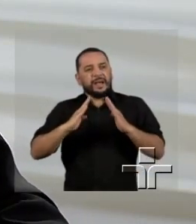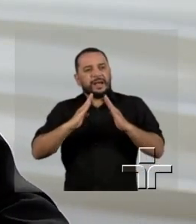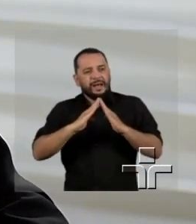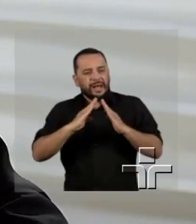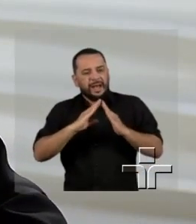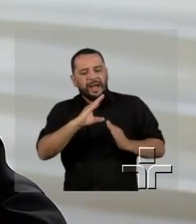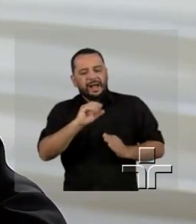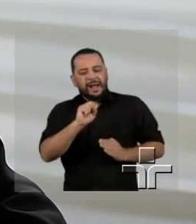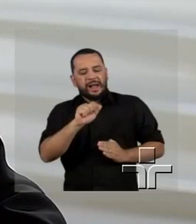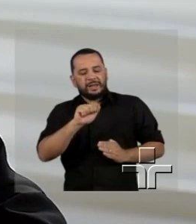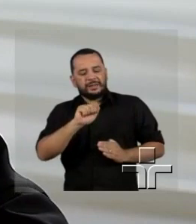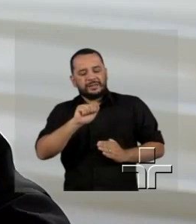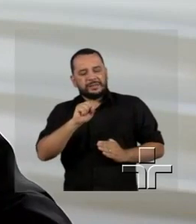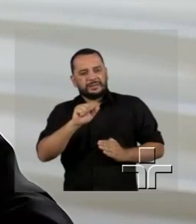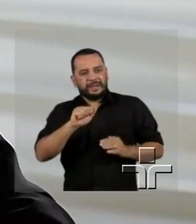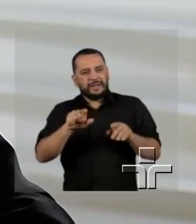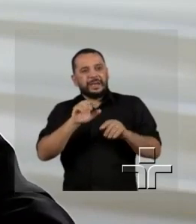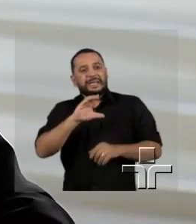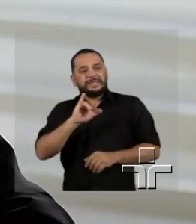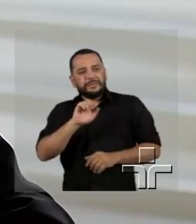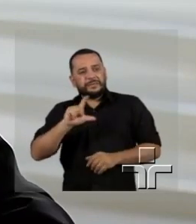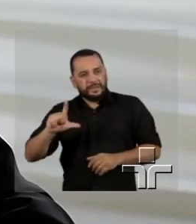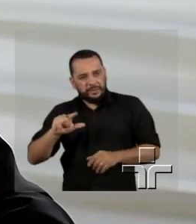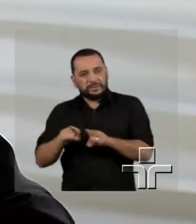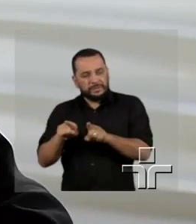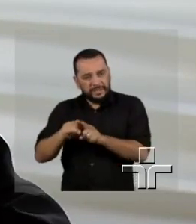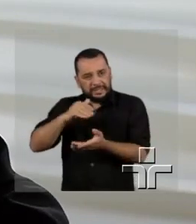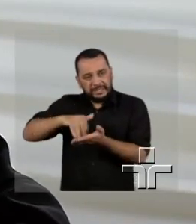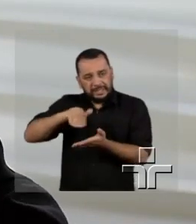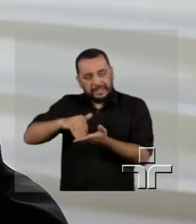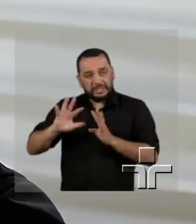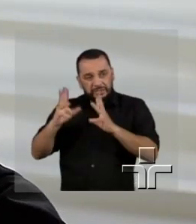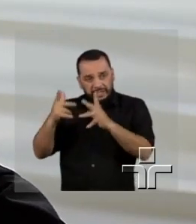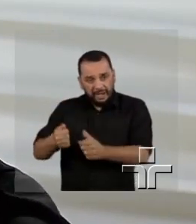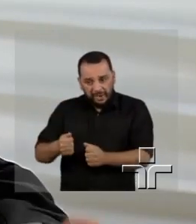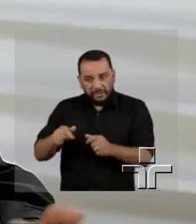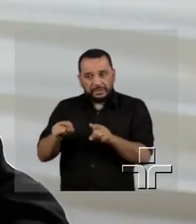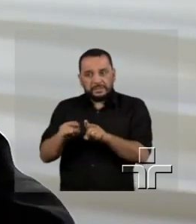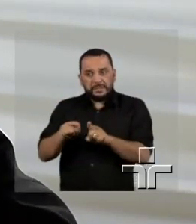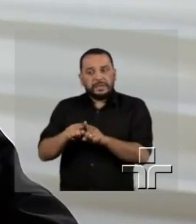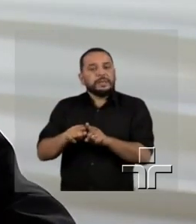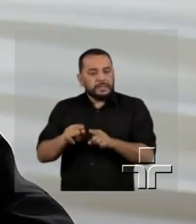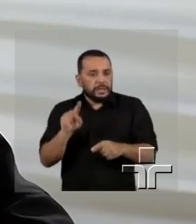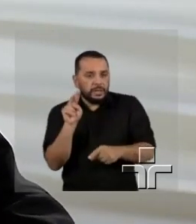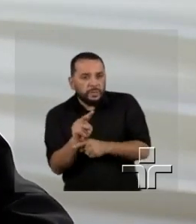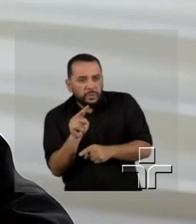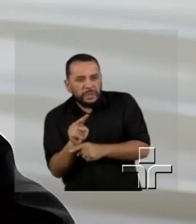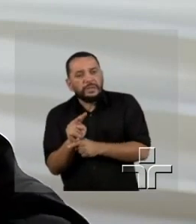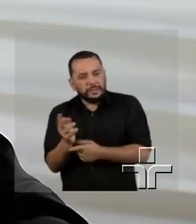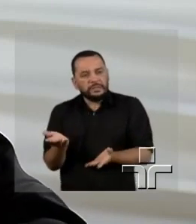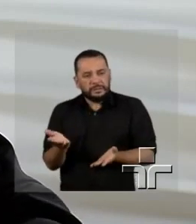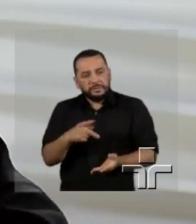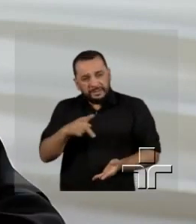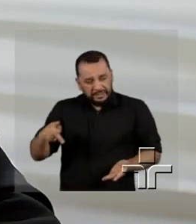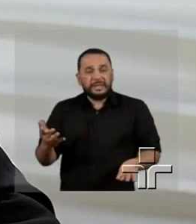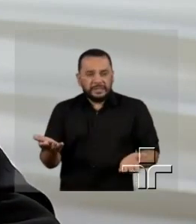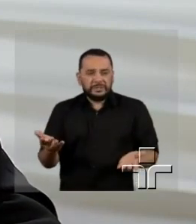acarreta essas tiradas polêmicas todas aí, né, que a gente tem assistido. Mas tem alguém hoje no governo que o senhor diria